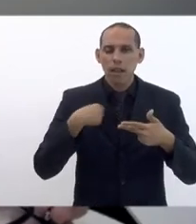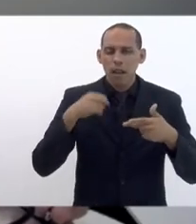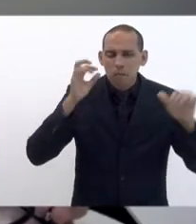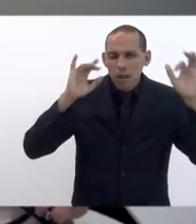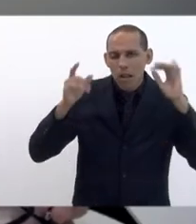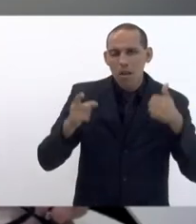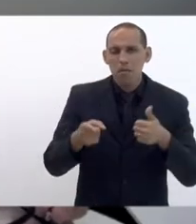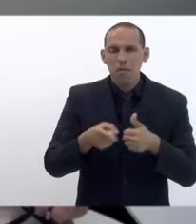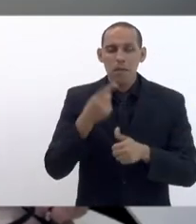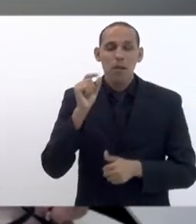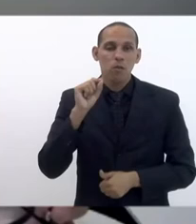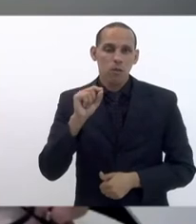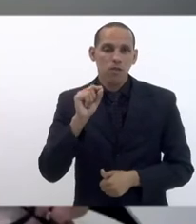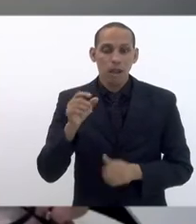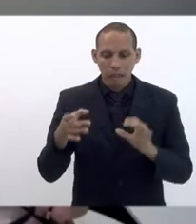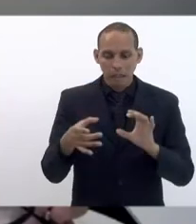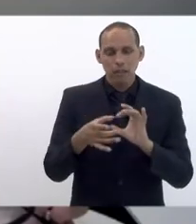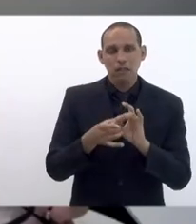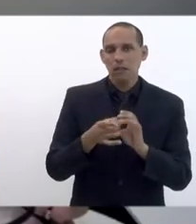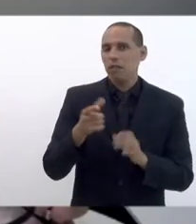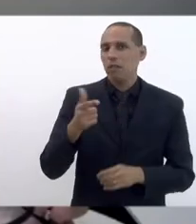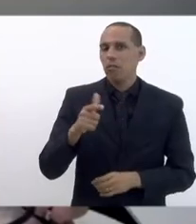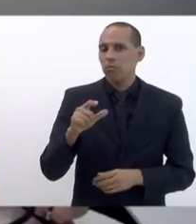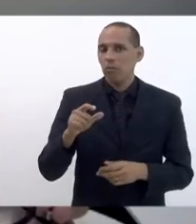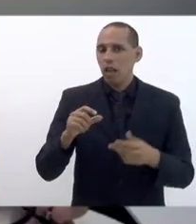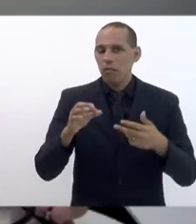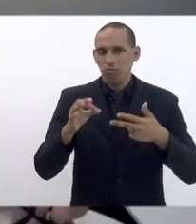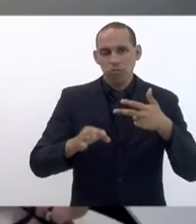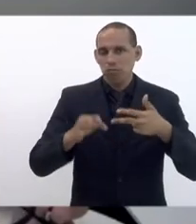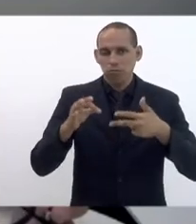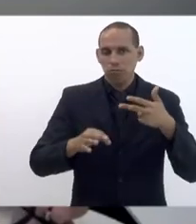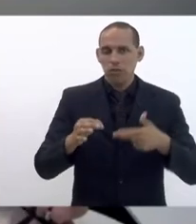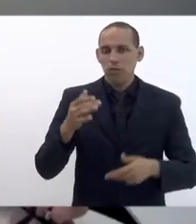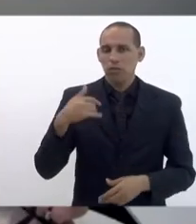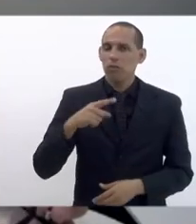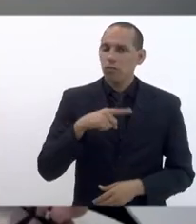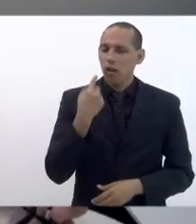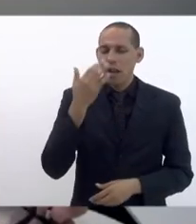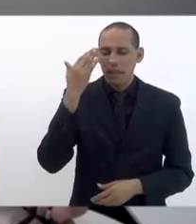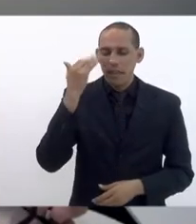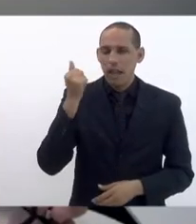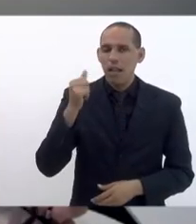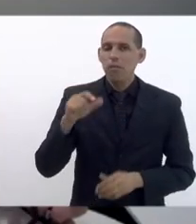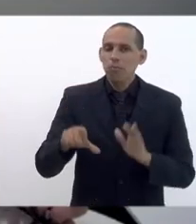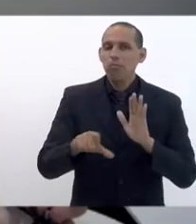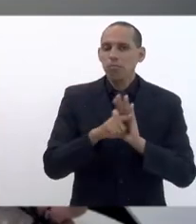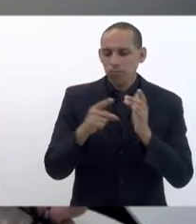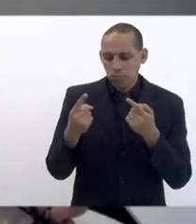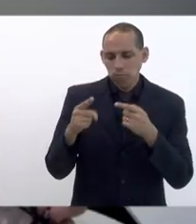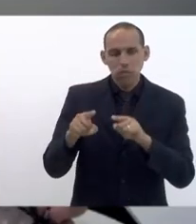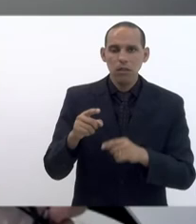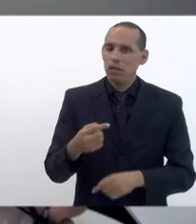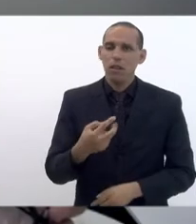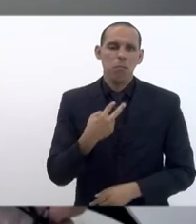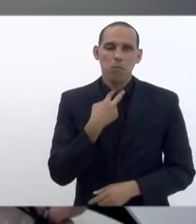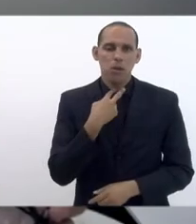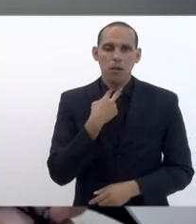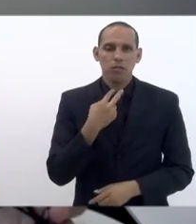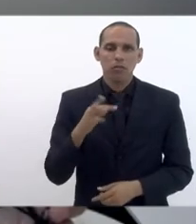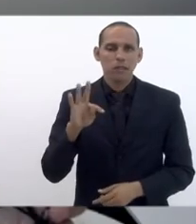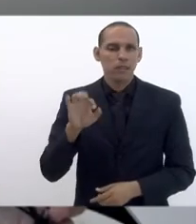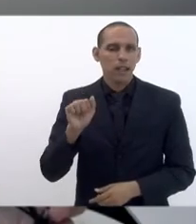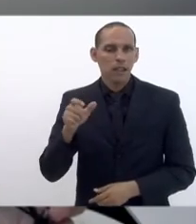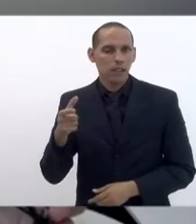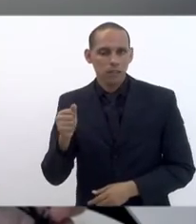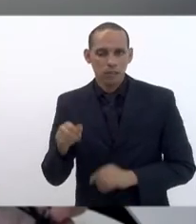primeiro, que não há vinculação com o Poder Judiciário, nós sabemos que não podemos interferir por lei em taxas, enfim, que são cobradas